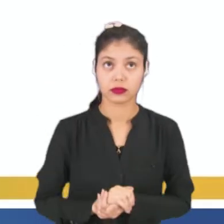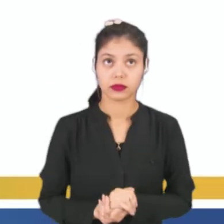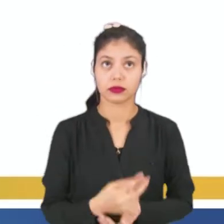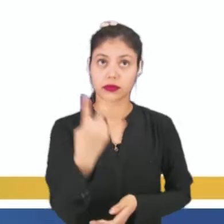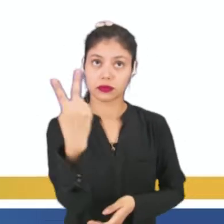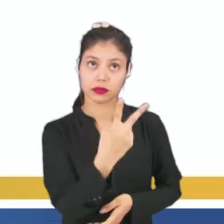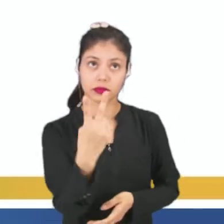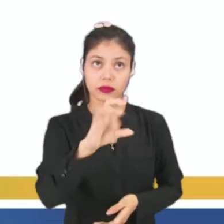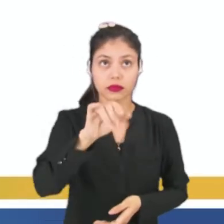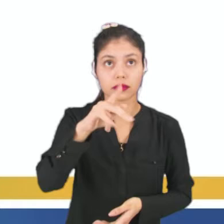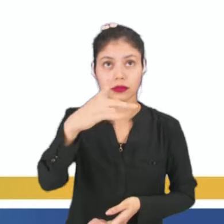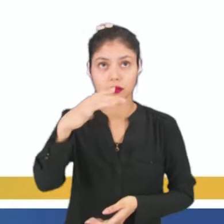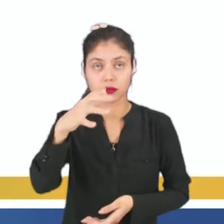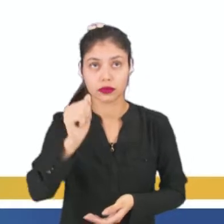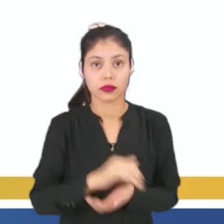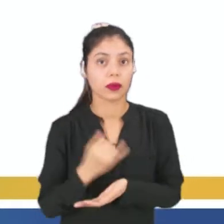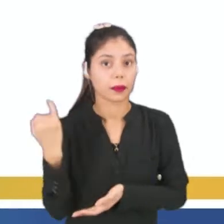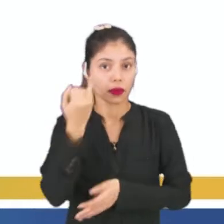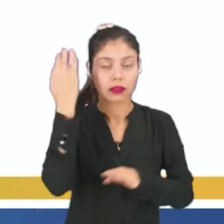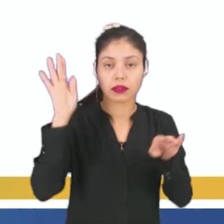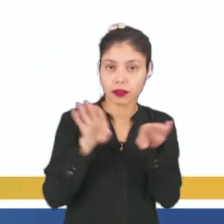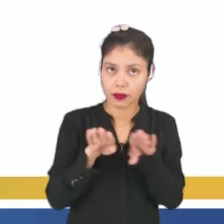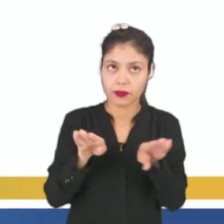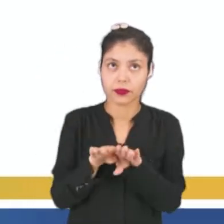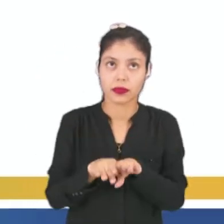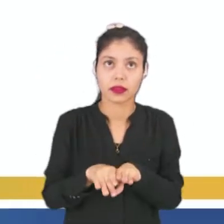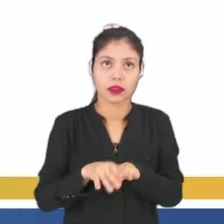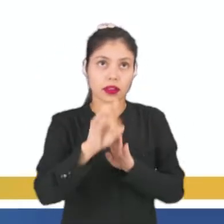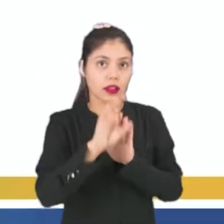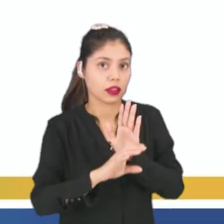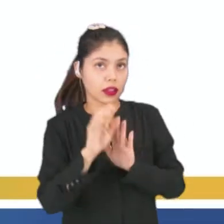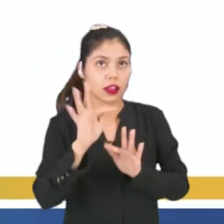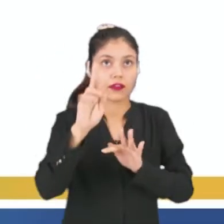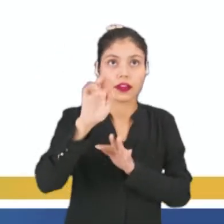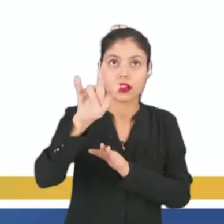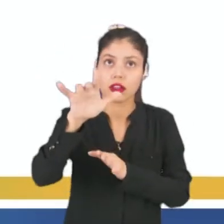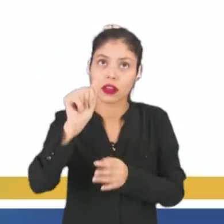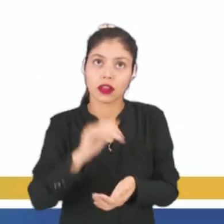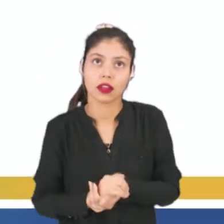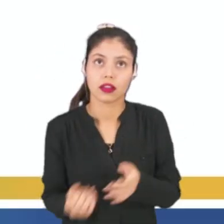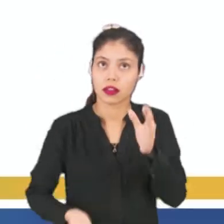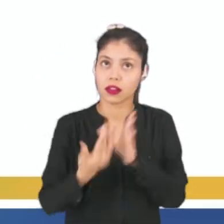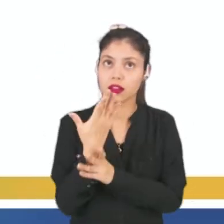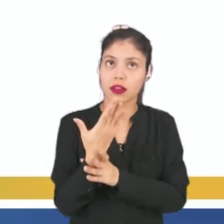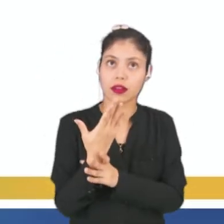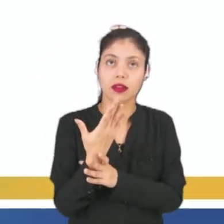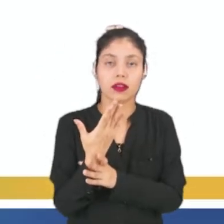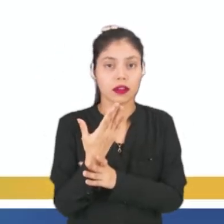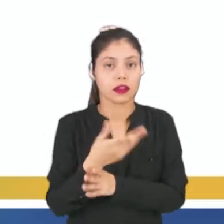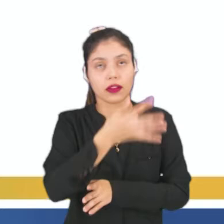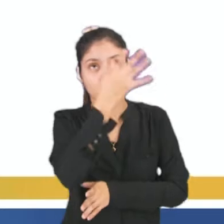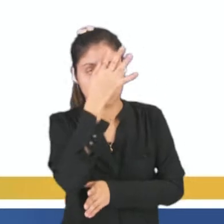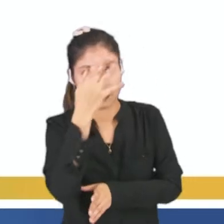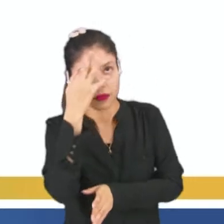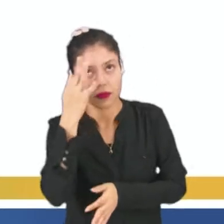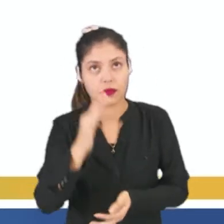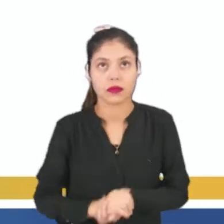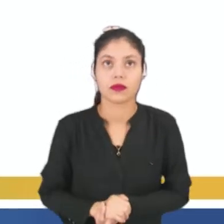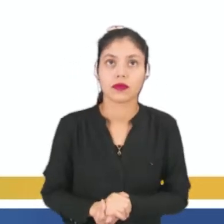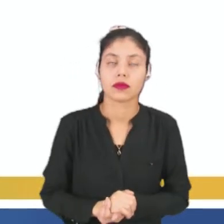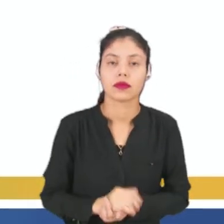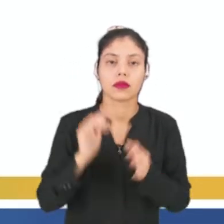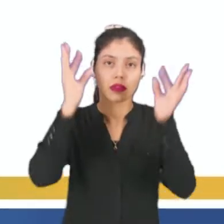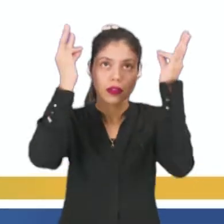duas concepções muito importantes também, né? Que é a concepção fisiológica, que foi criada por quem? Um filósofo, né,